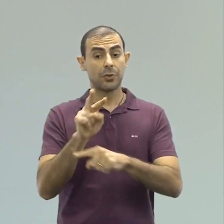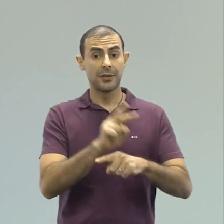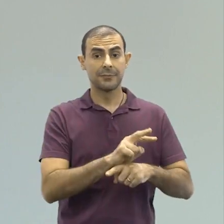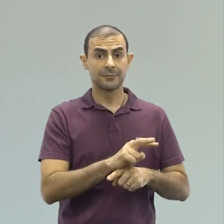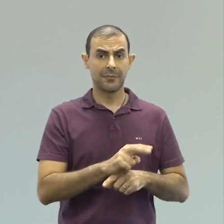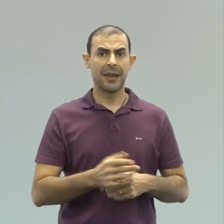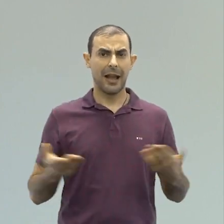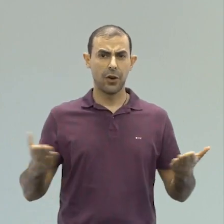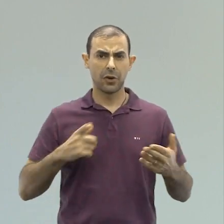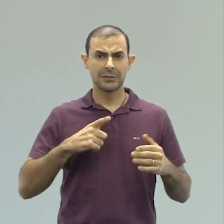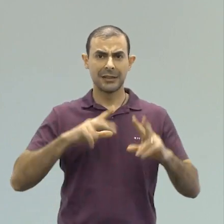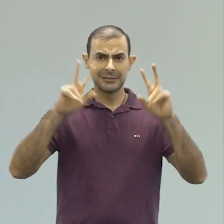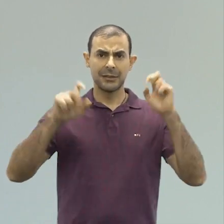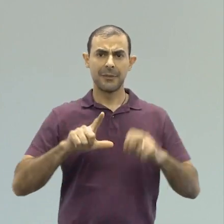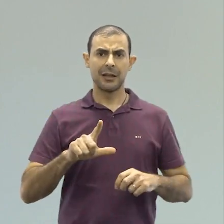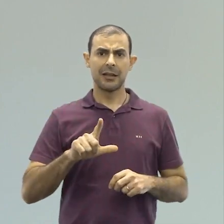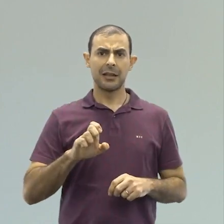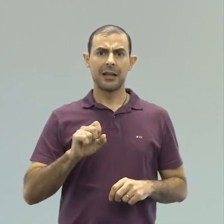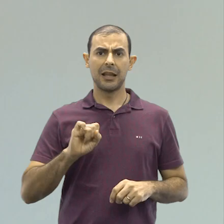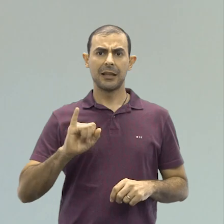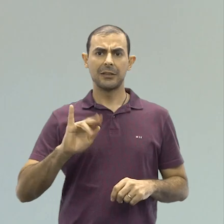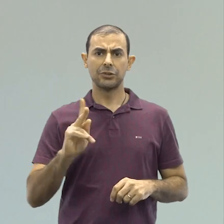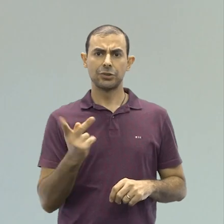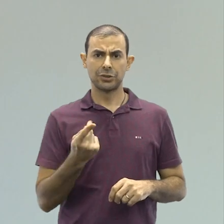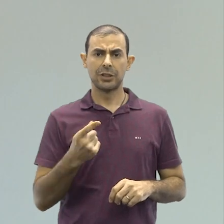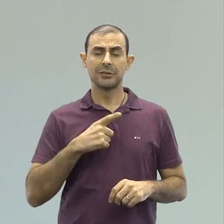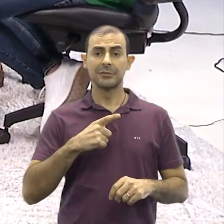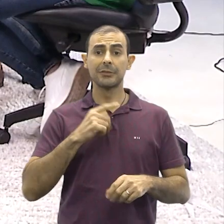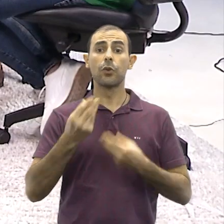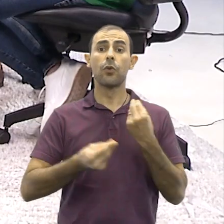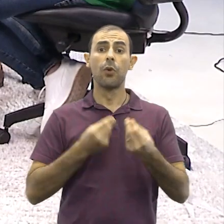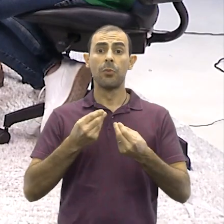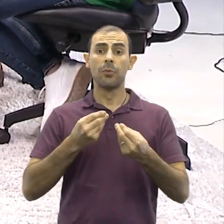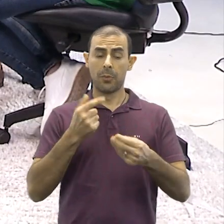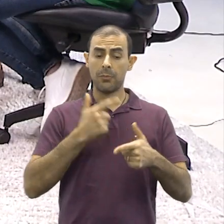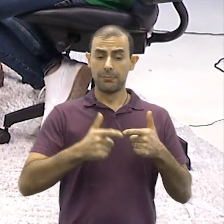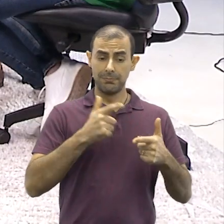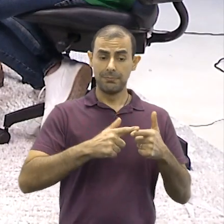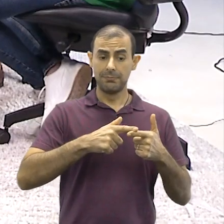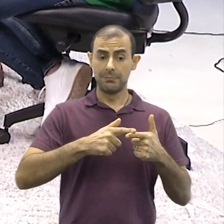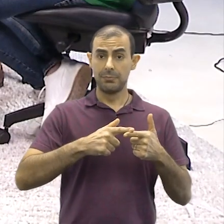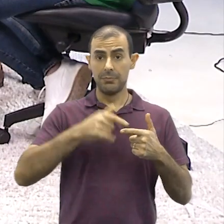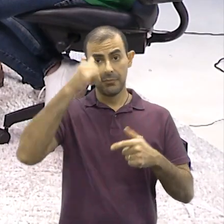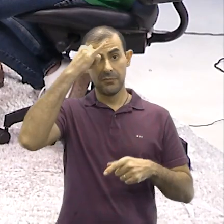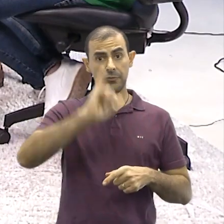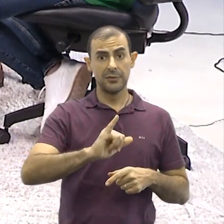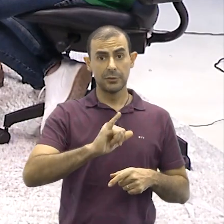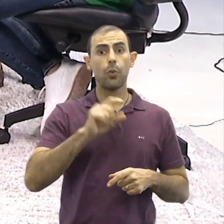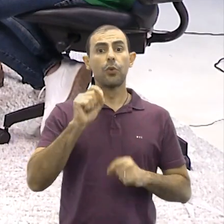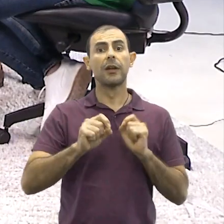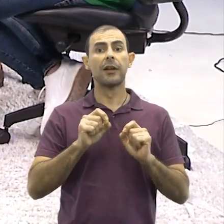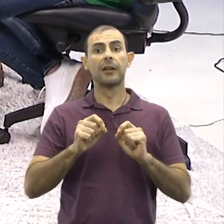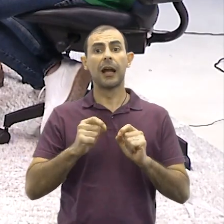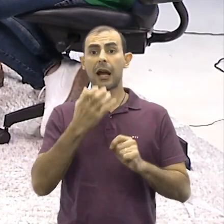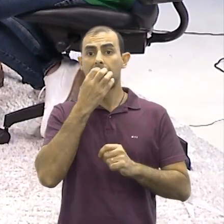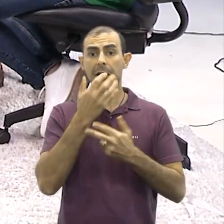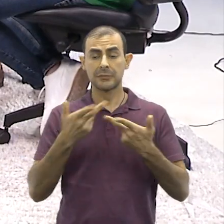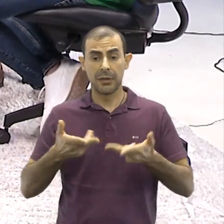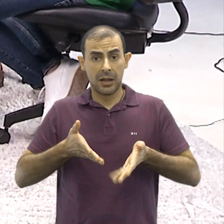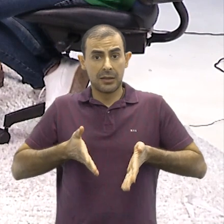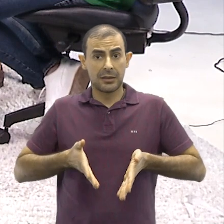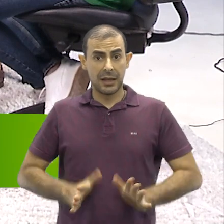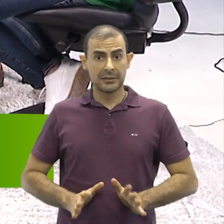a leishmaniose, existem diversas maneiras da gente evitar o problema. Por exemplo, então, primeiro castrando os animais para evitar o nascimento de